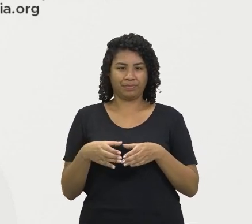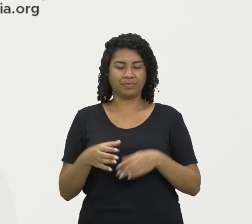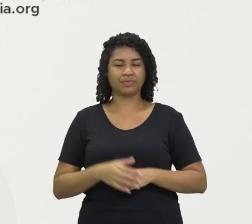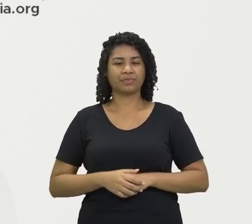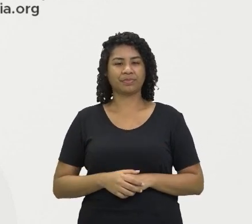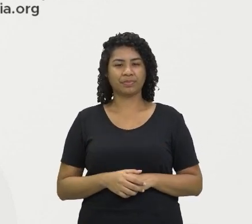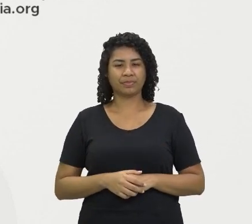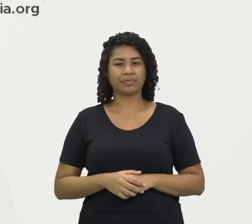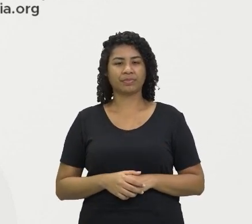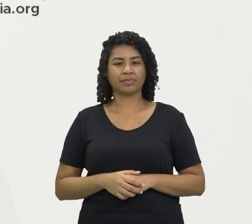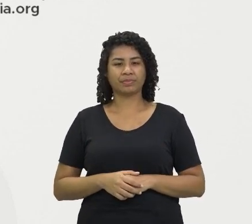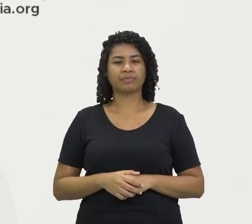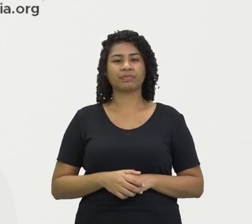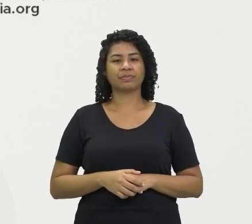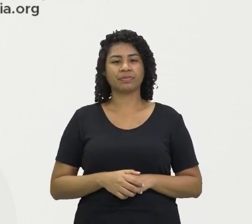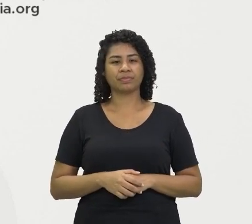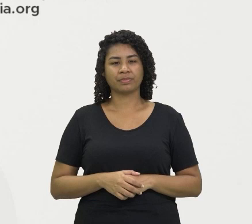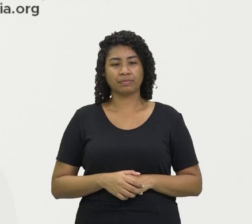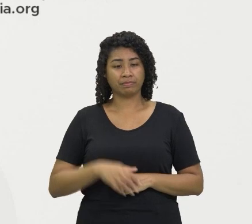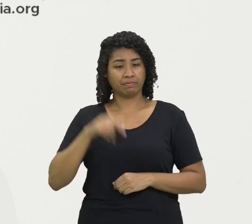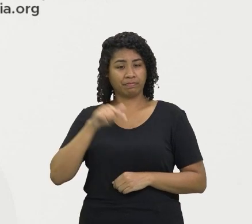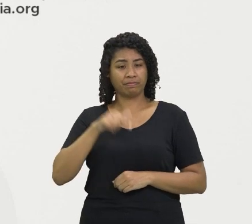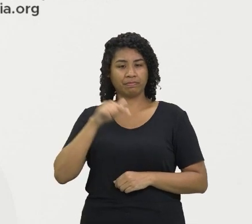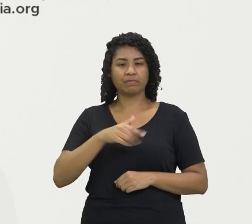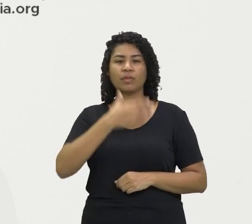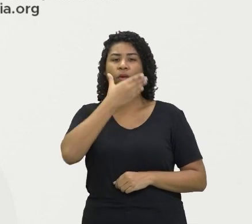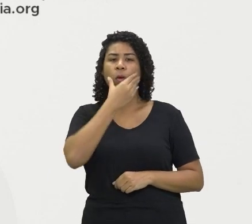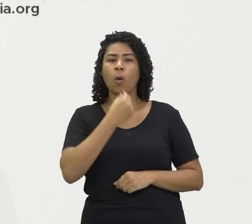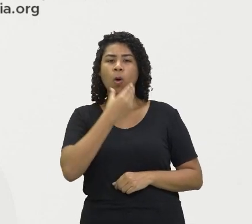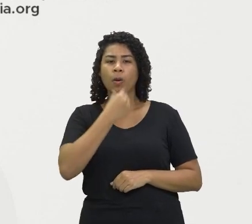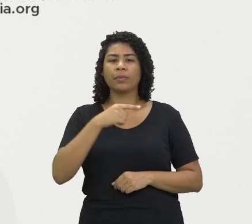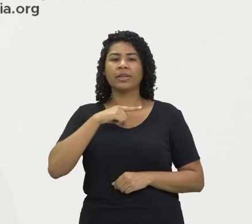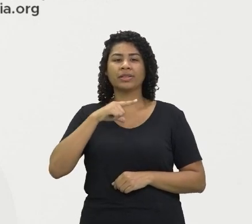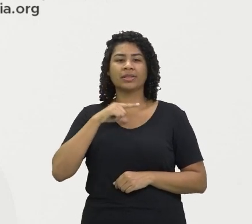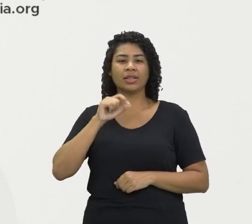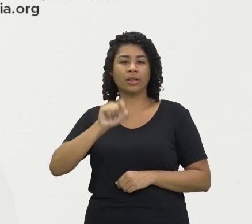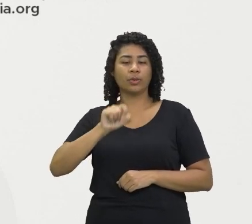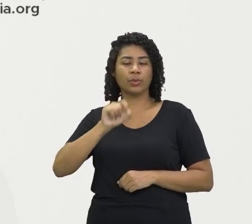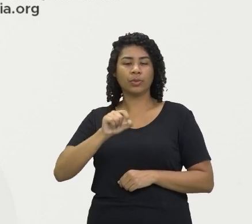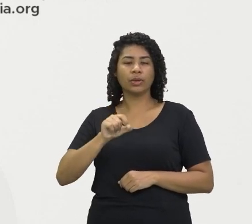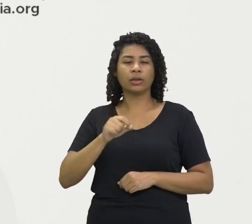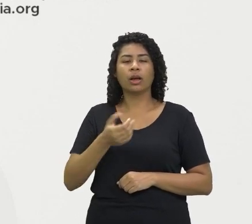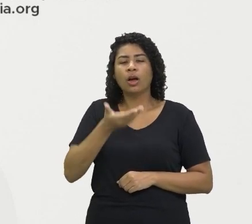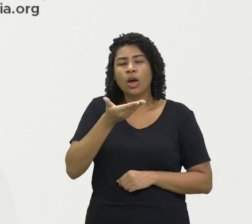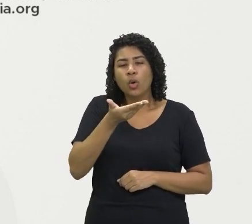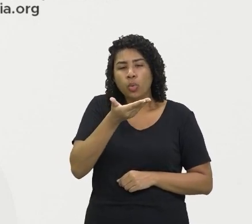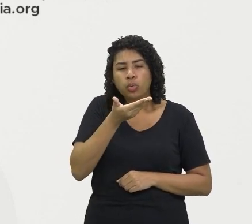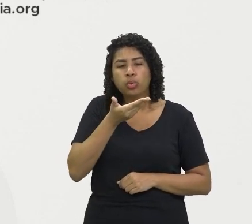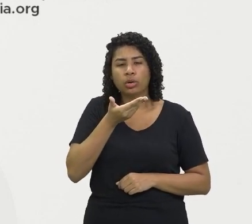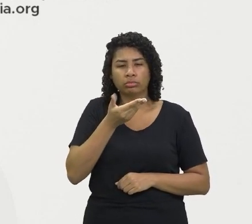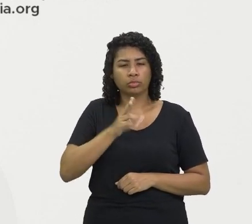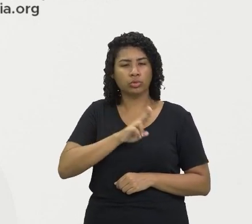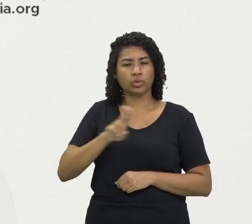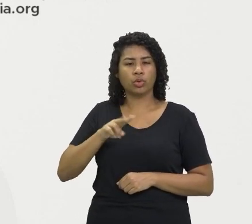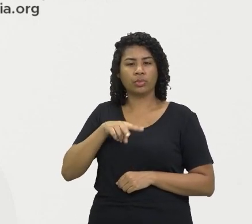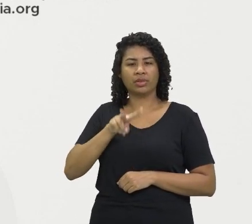Tobi dos Yanomamis, homens realizam sessão com o pó alucinógeno, que é o Akuanã.